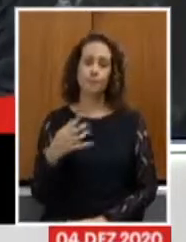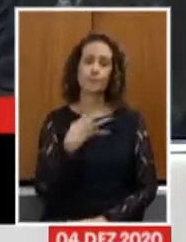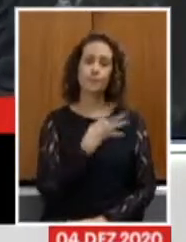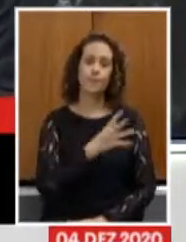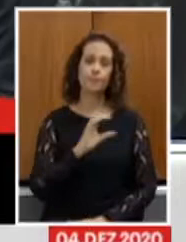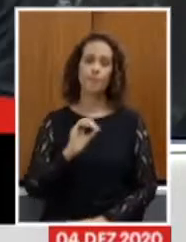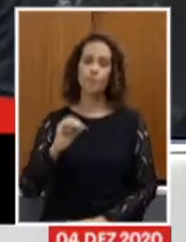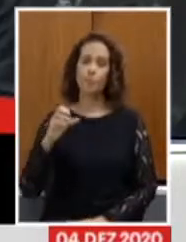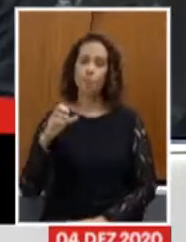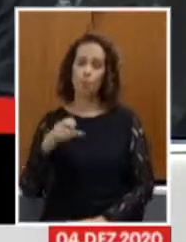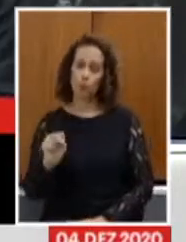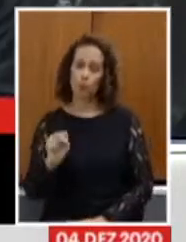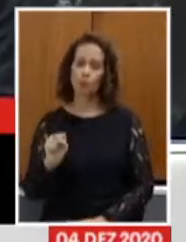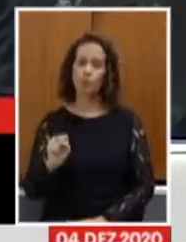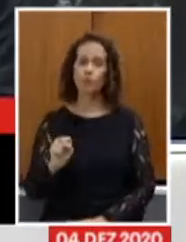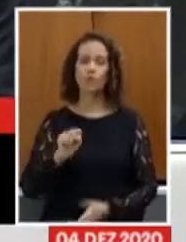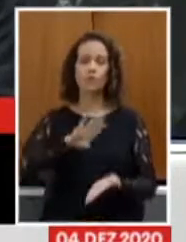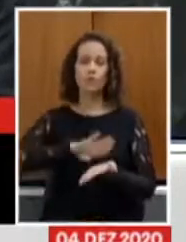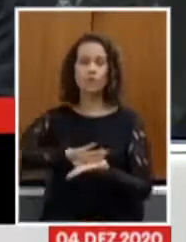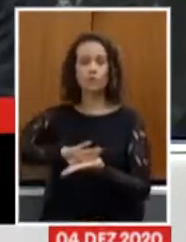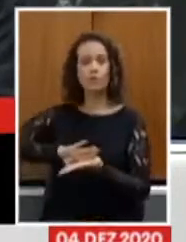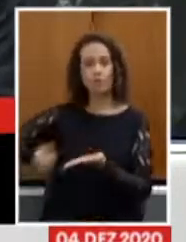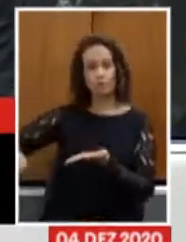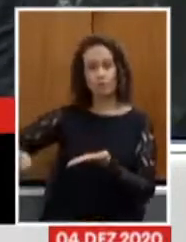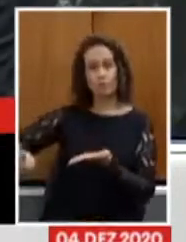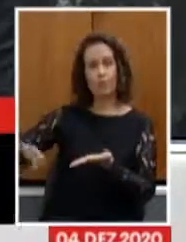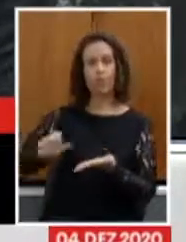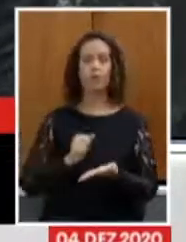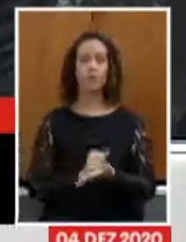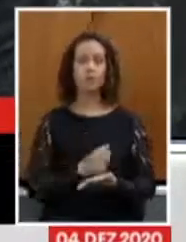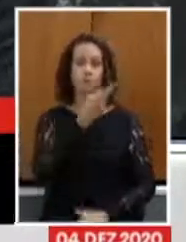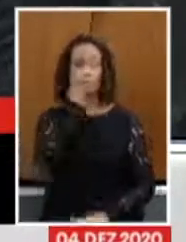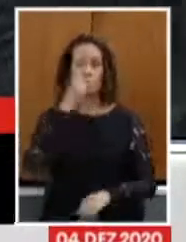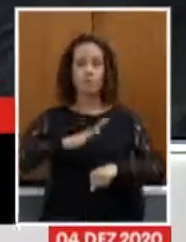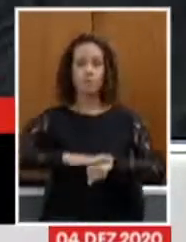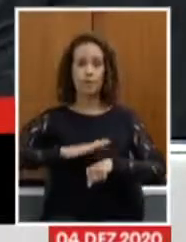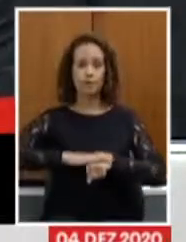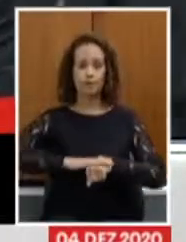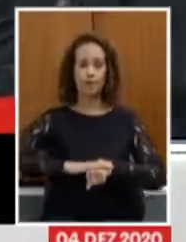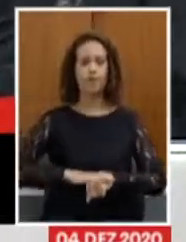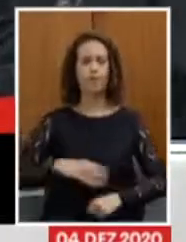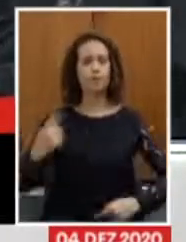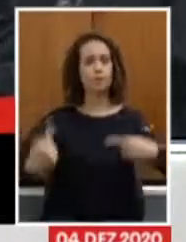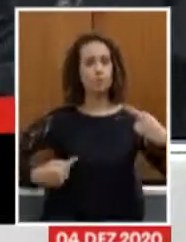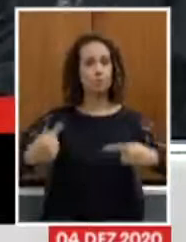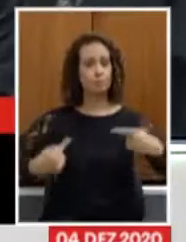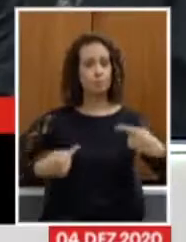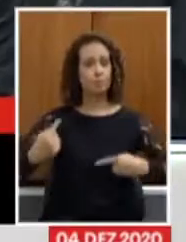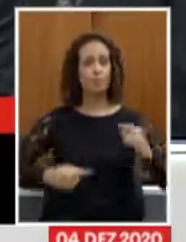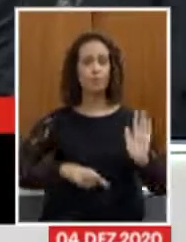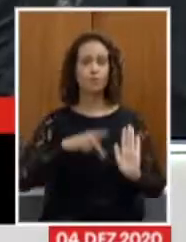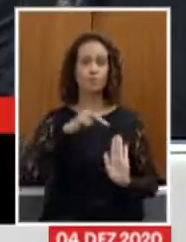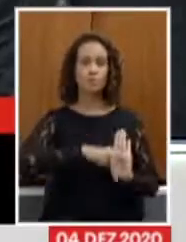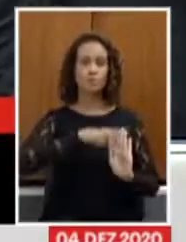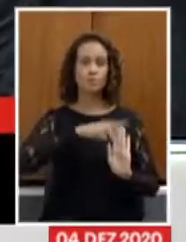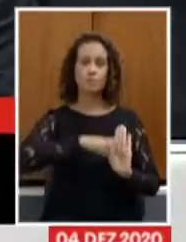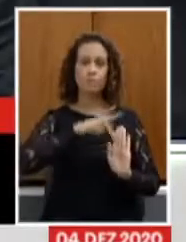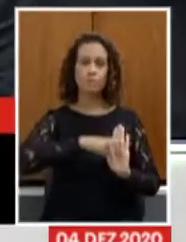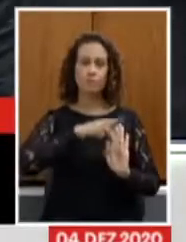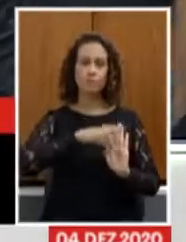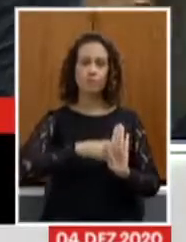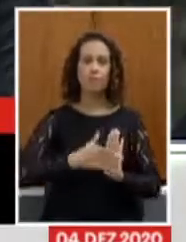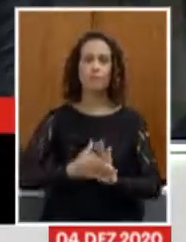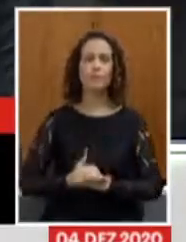408 foram retiradas pelos respectivos autores. Em discussão o projeto, não